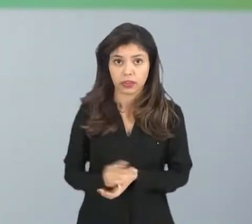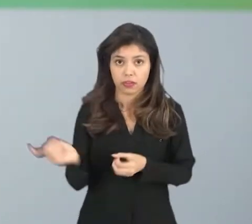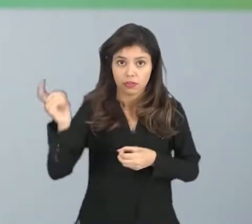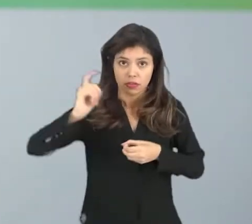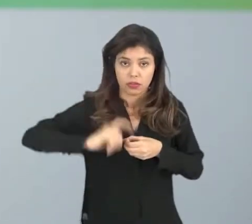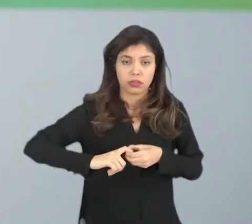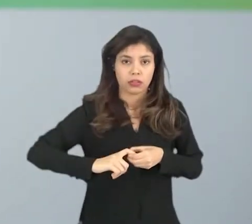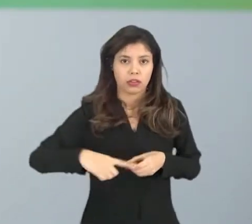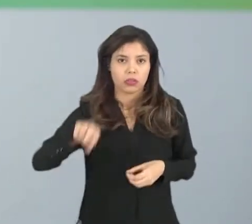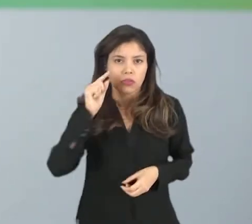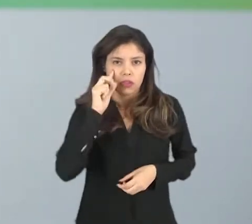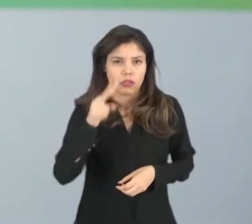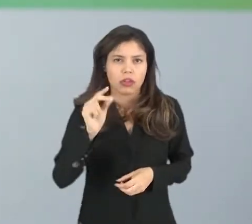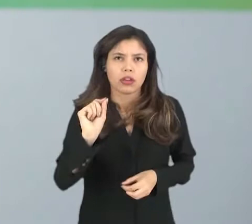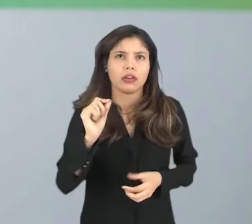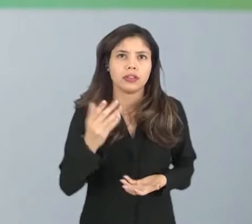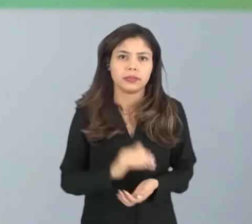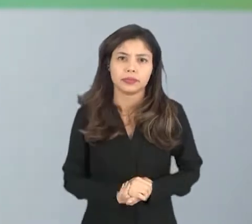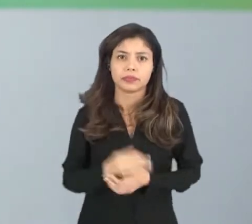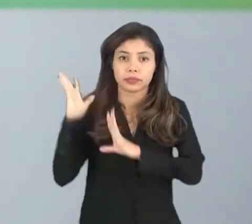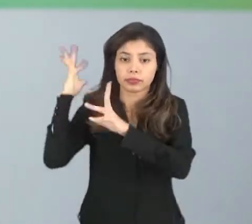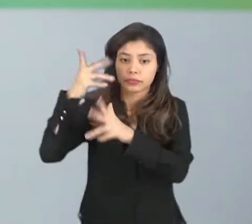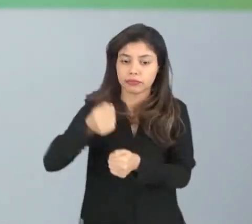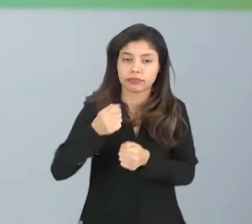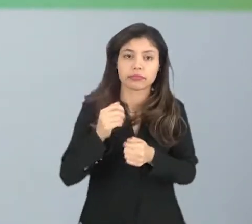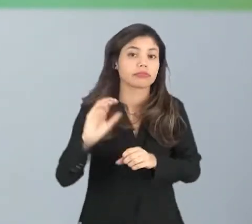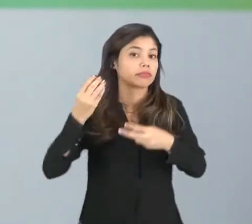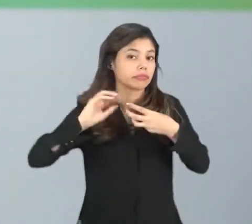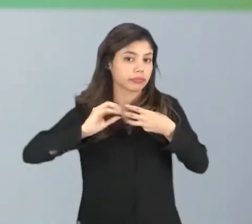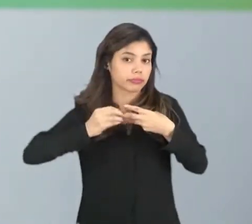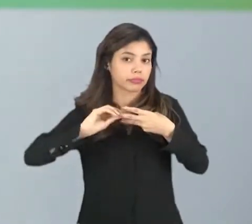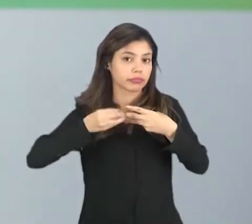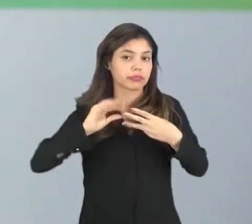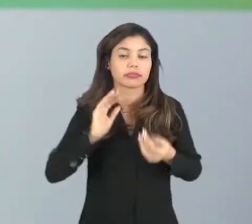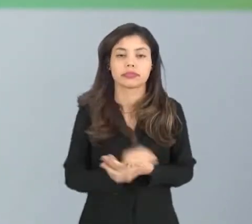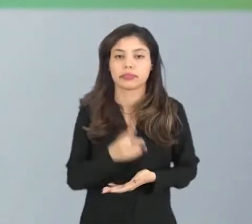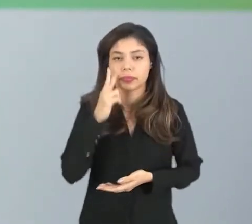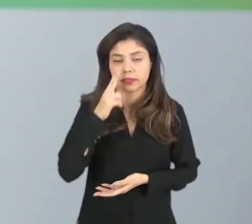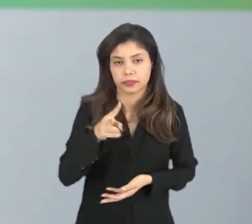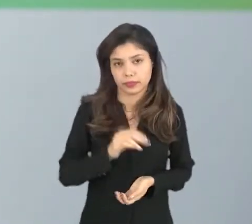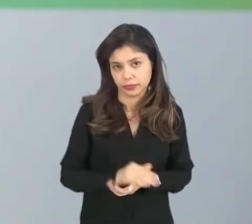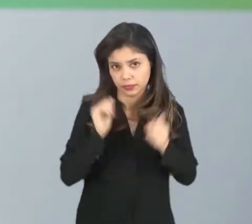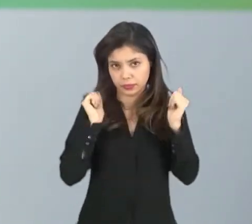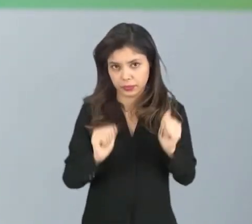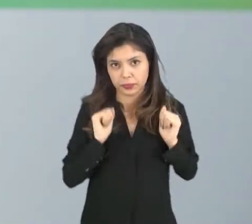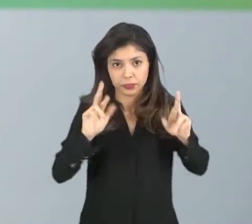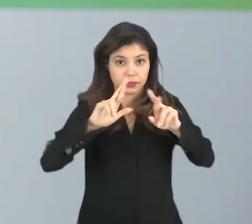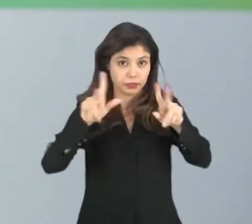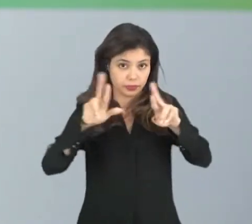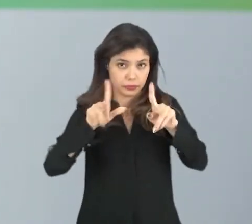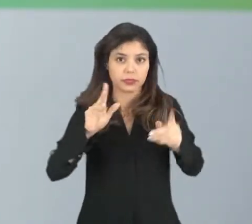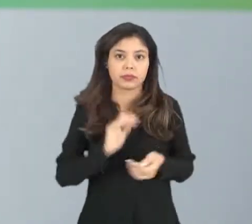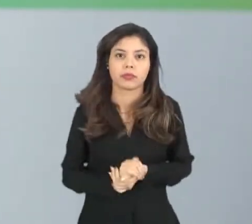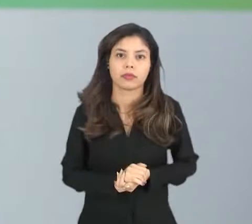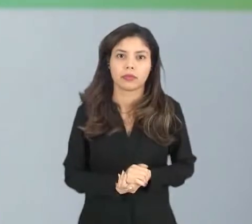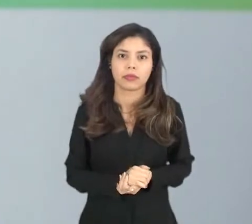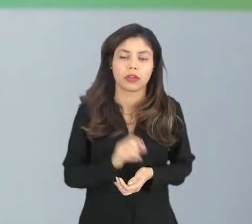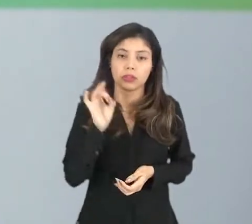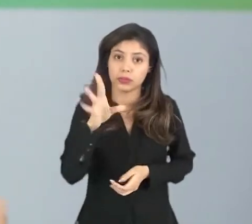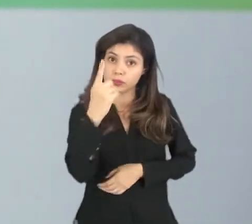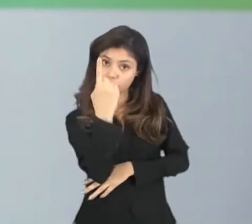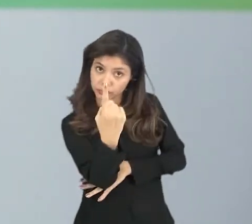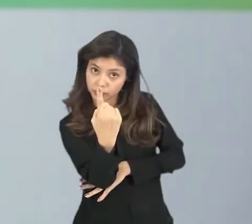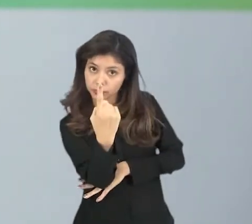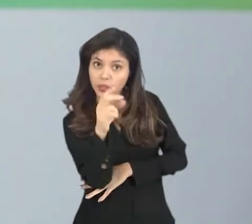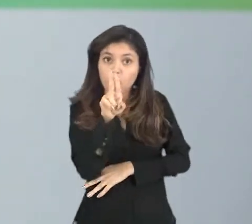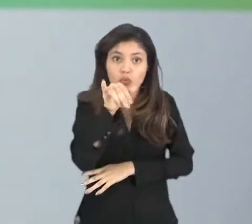retomada geral do que a gente viu. A gente viu aí sobre as células, vimos que a gente pode diferenciar os seres que só possuem um,